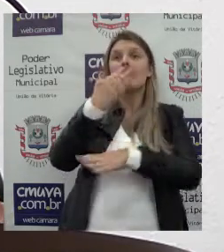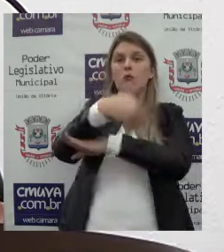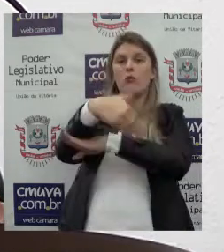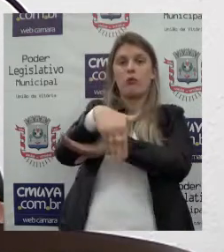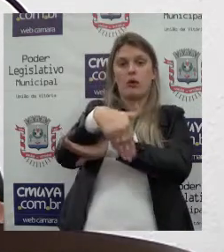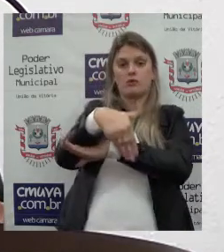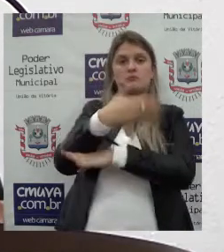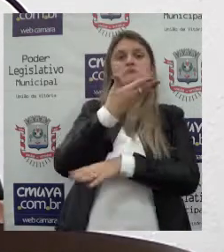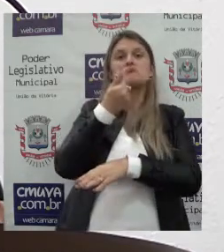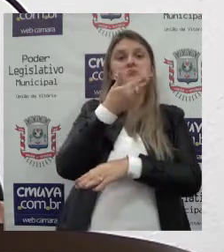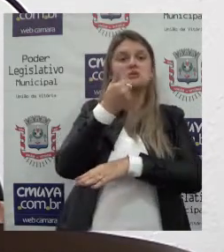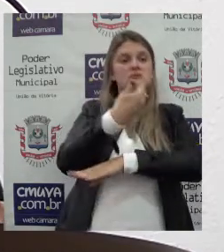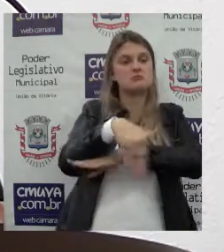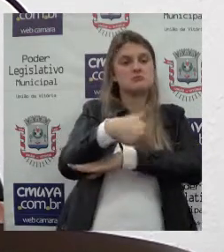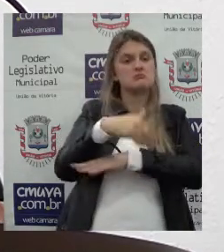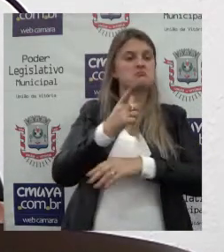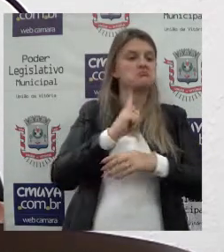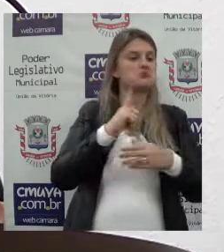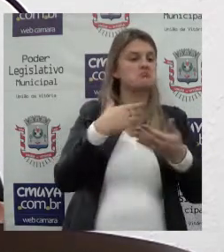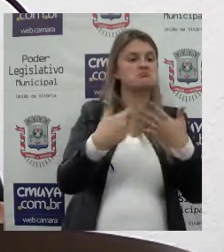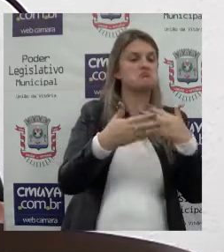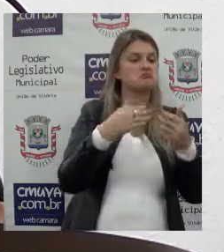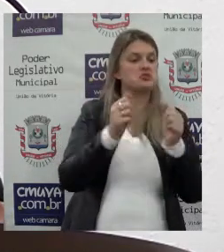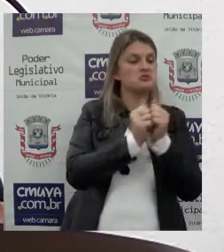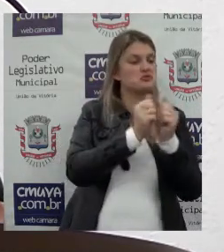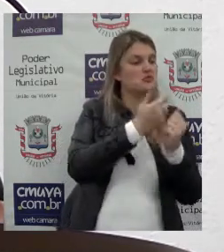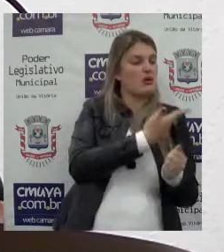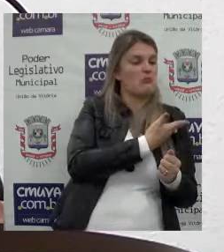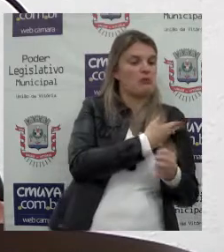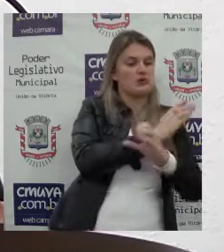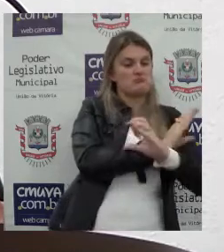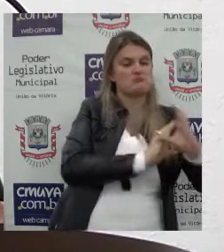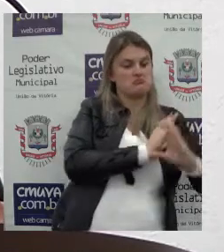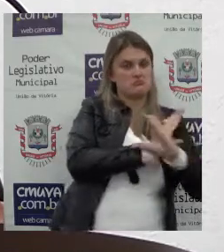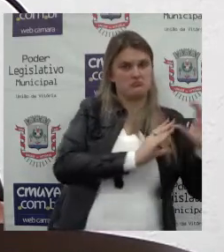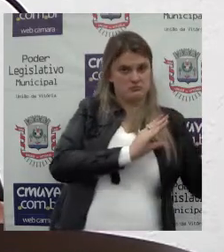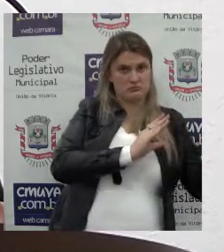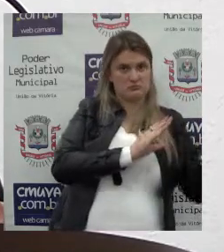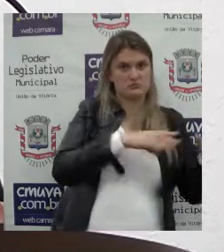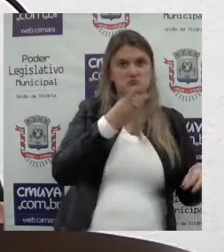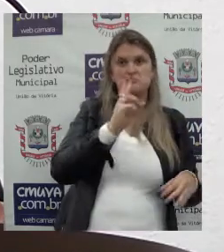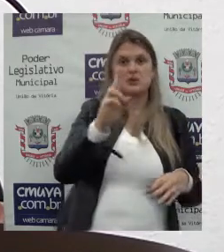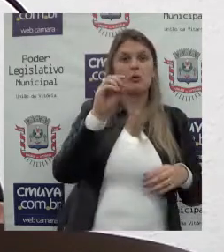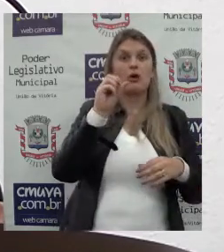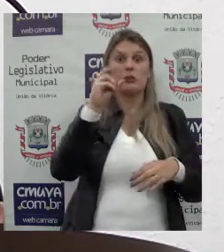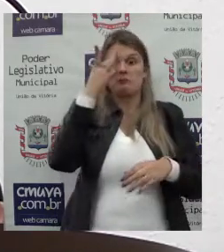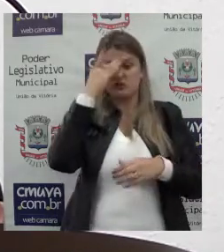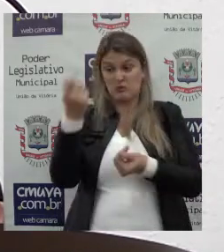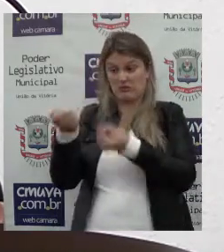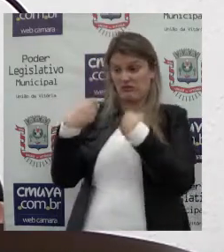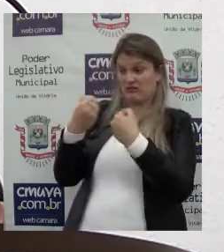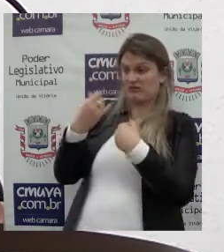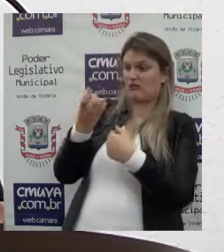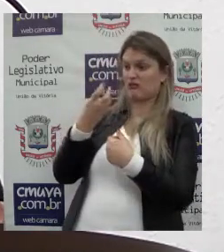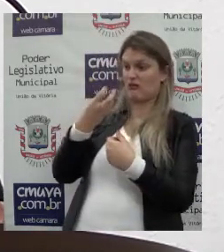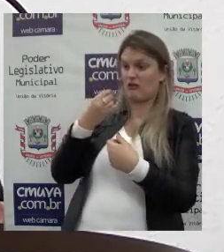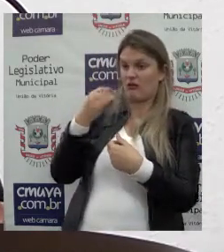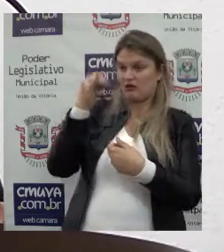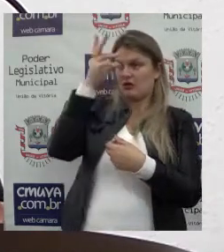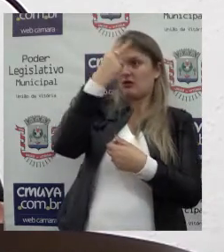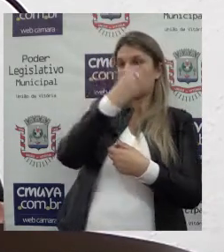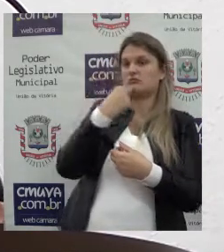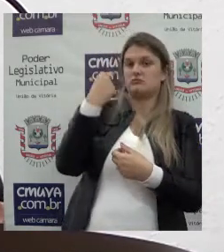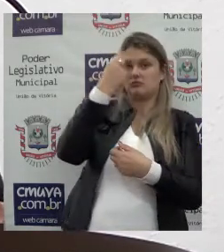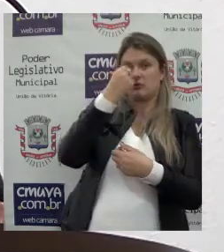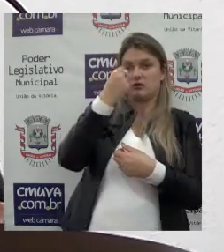que ela procura? A rua. Na rua, sim, ela tem o que ela precisa, um companheiro, um amigo, seja aquele que vai dar